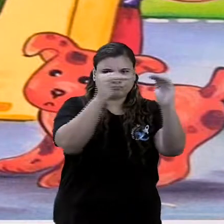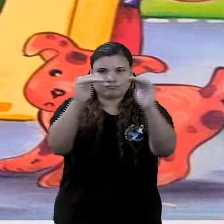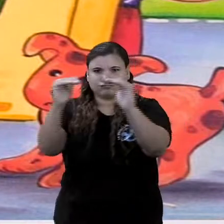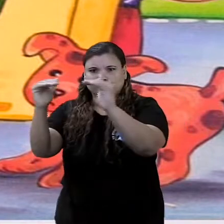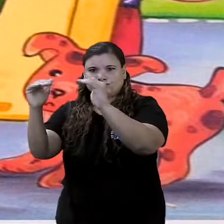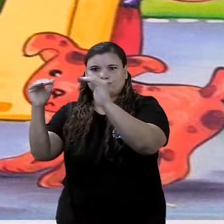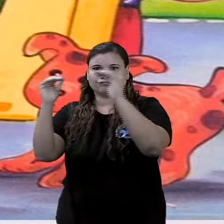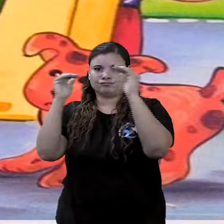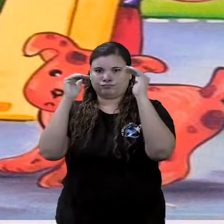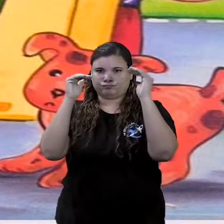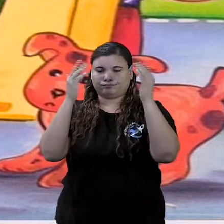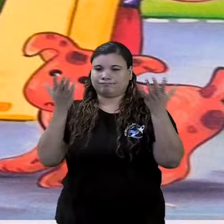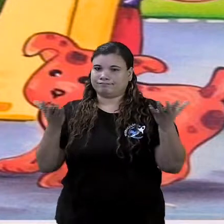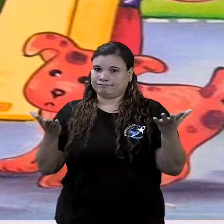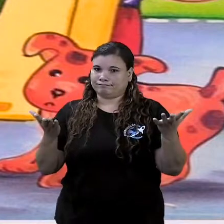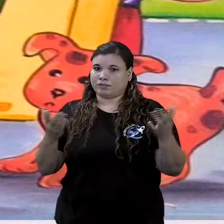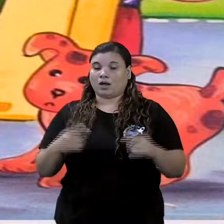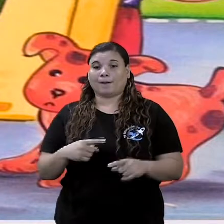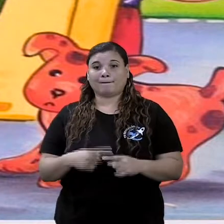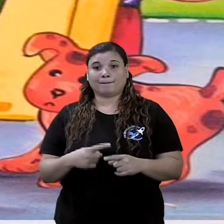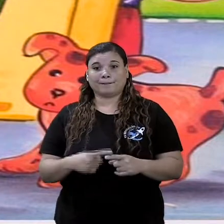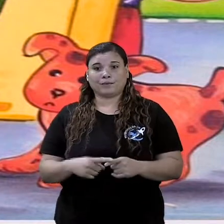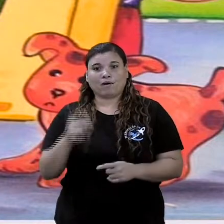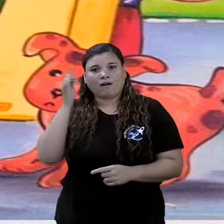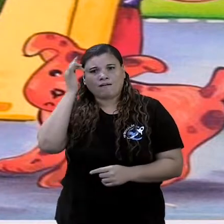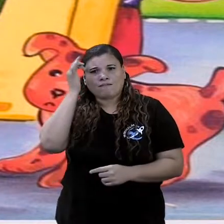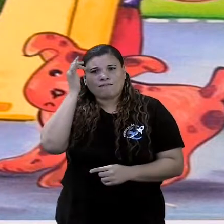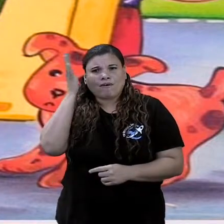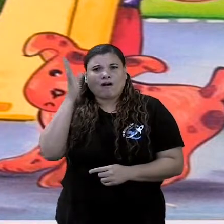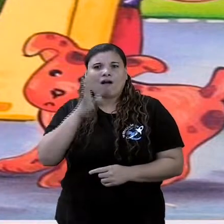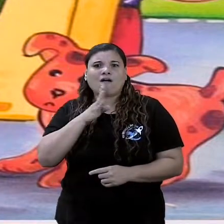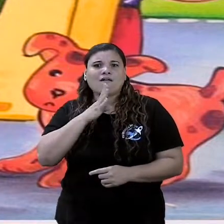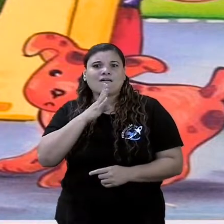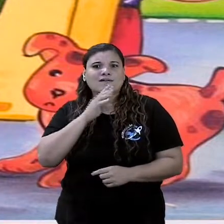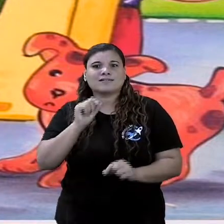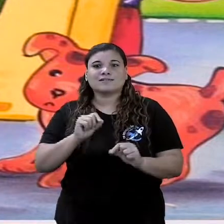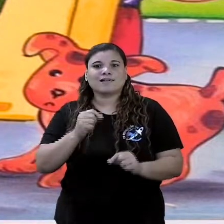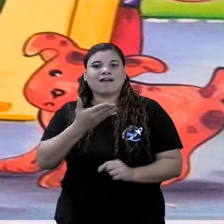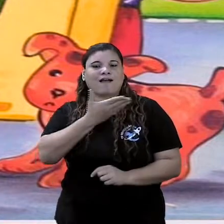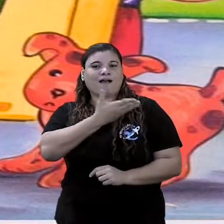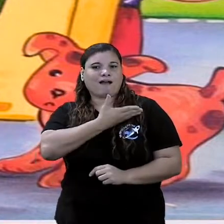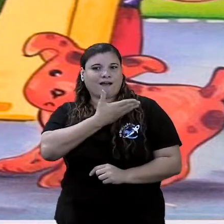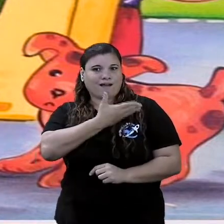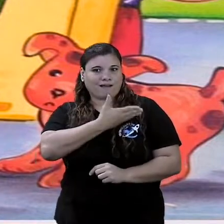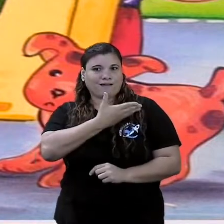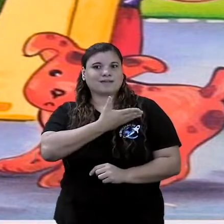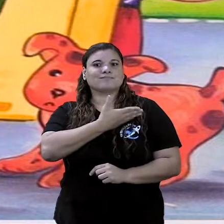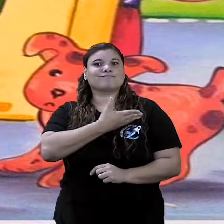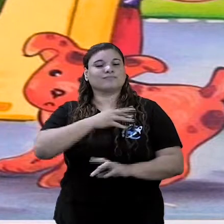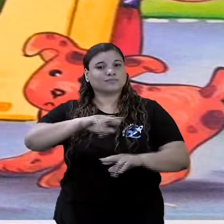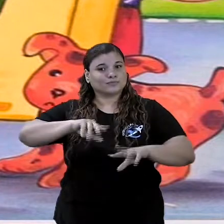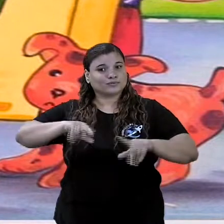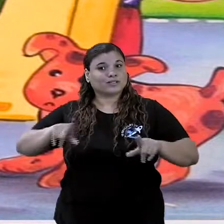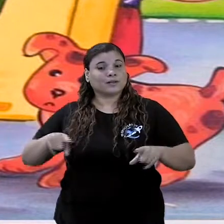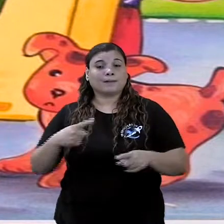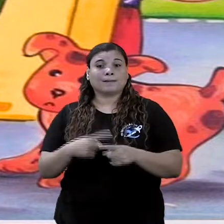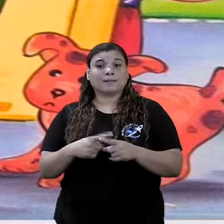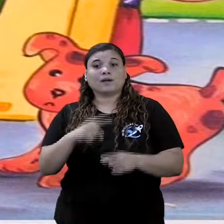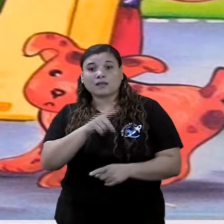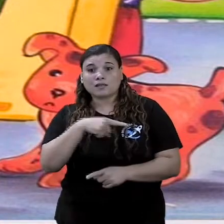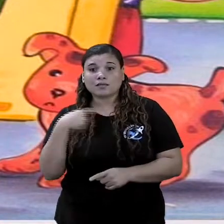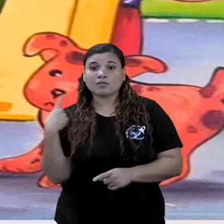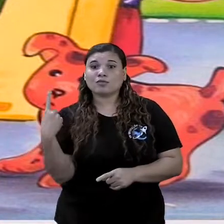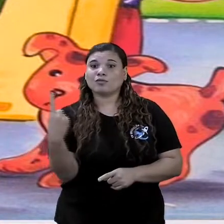não foi isso mesmo? Nós temos a oportunidade de fazer amigos quando entendemos que somos todos